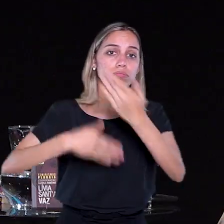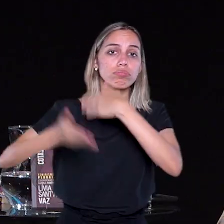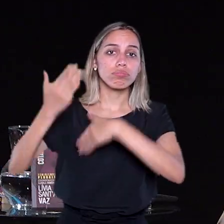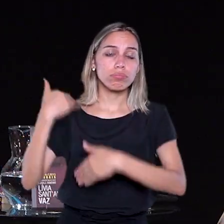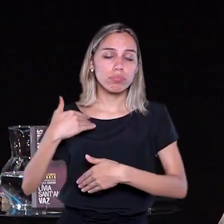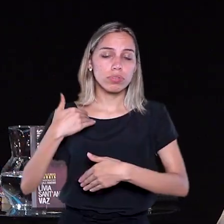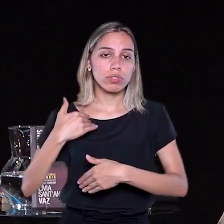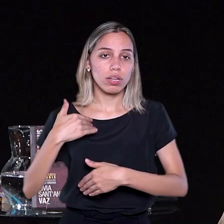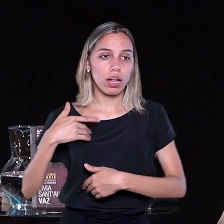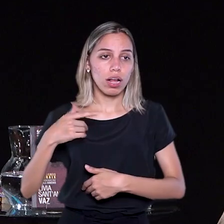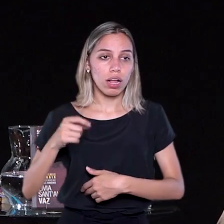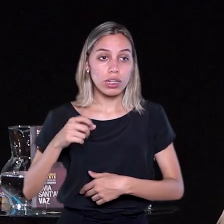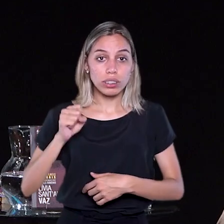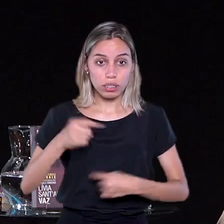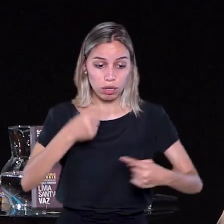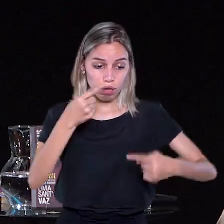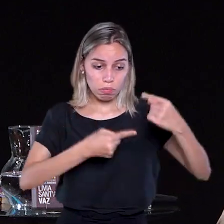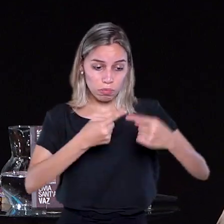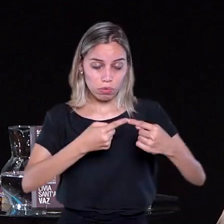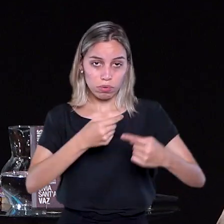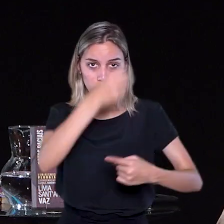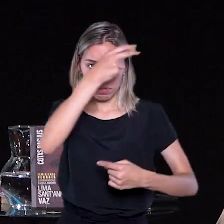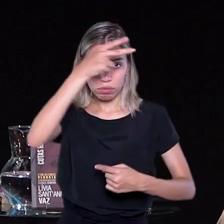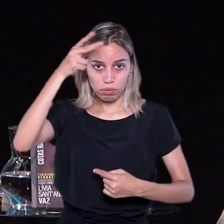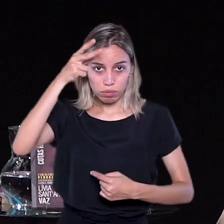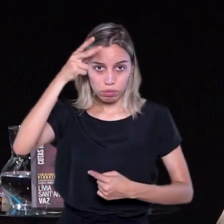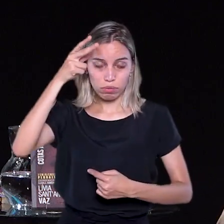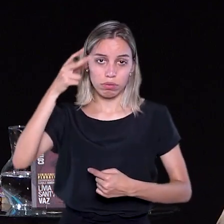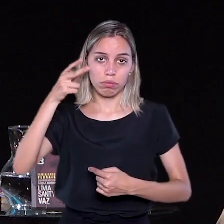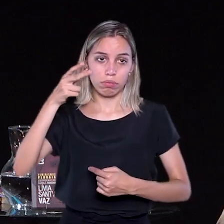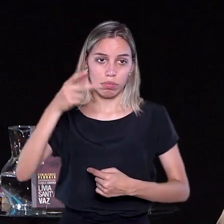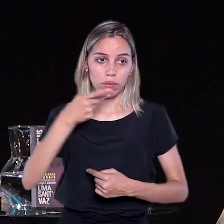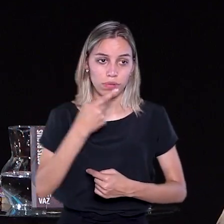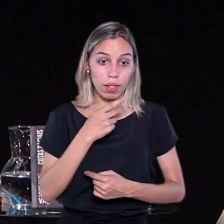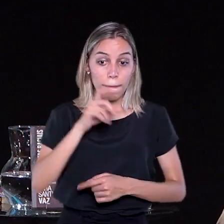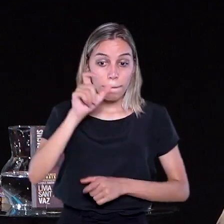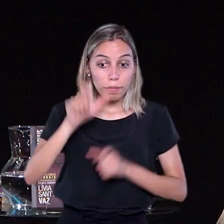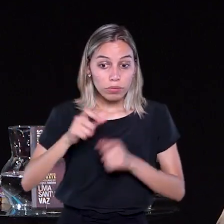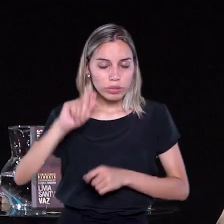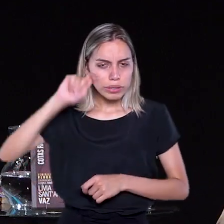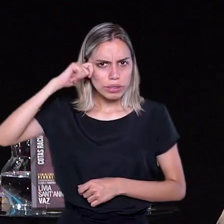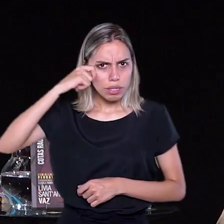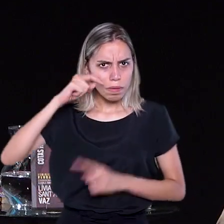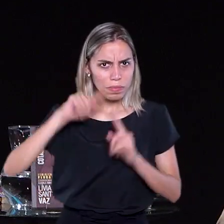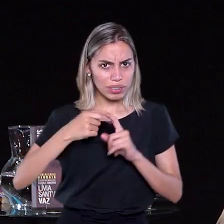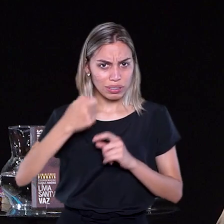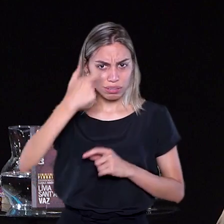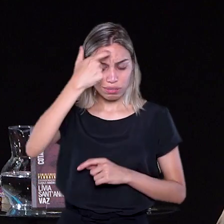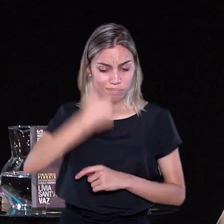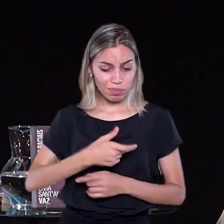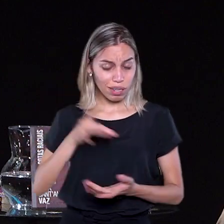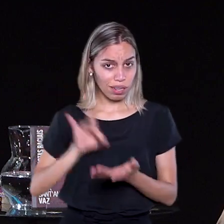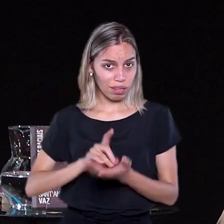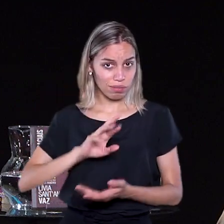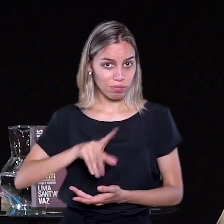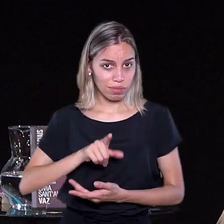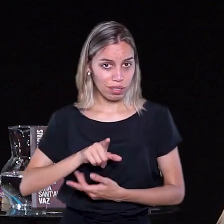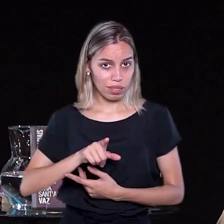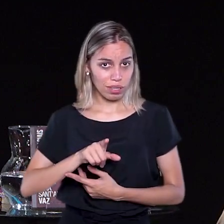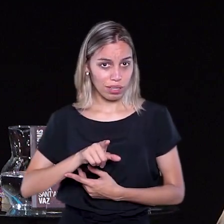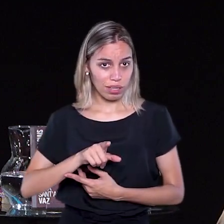pública é incrementar a presença negra, e você não é uma pessoa socialmente negra, está vindo desvio de finalidade, porque, afinal de contas, Zumbi,